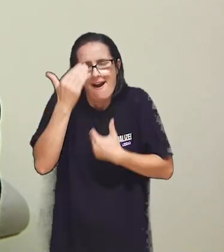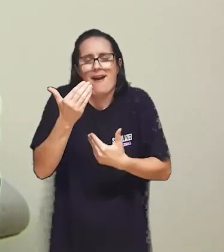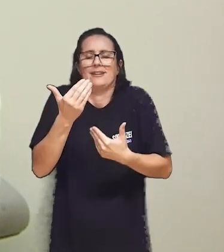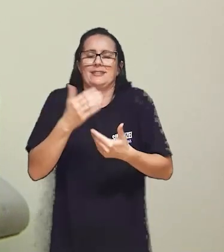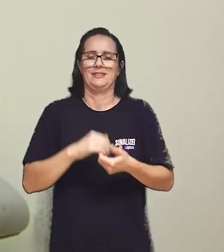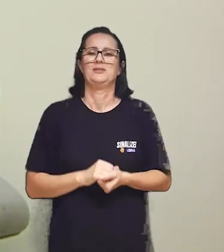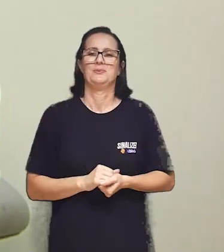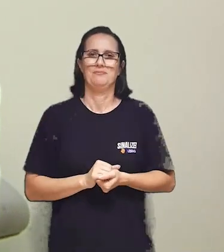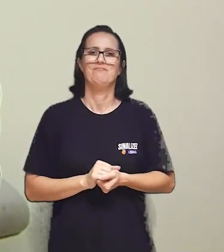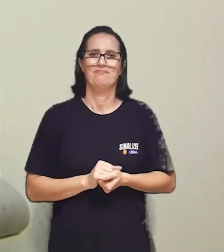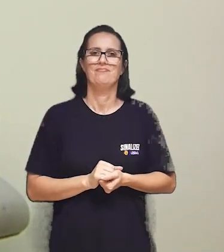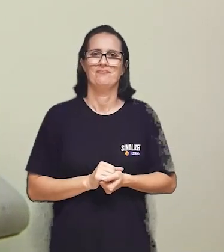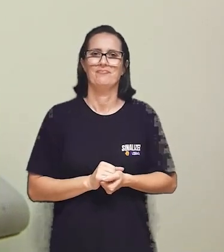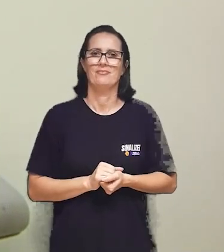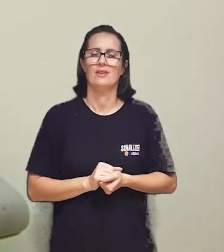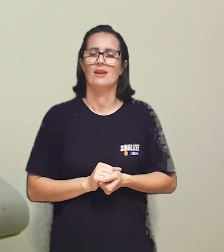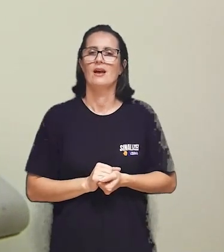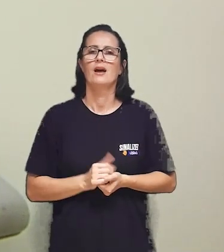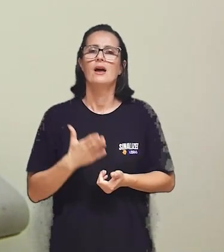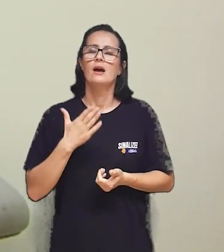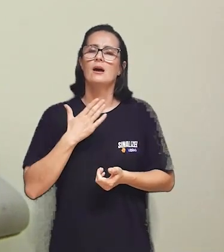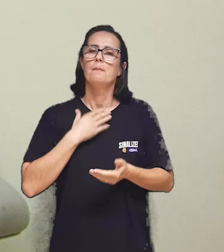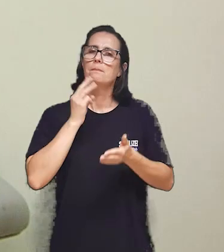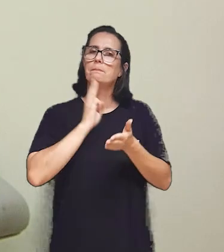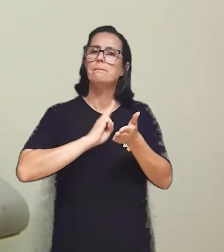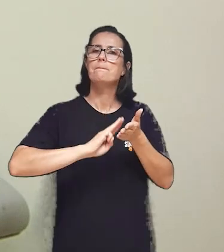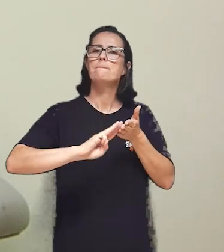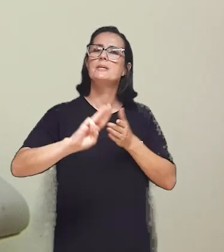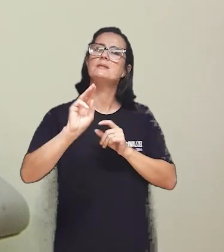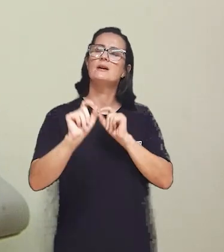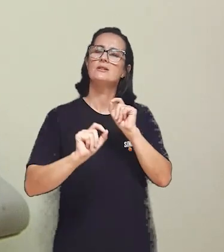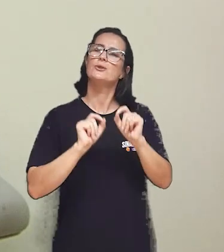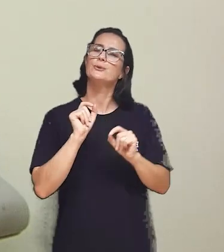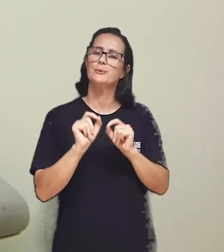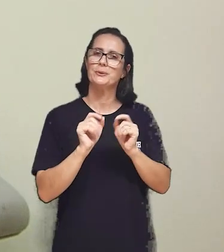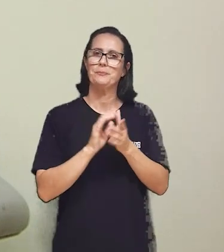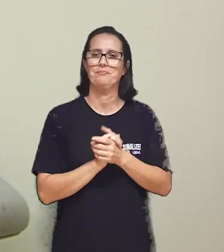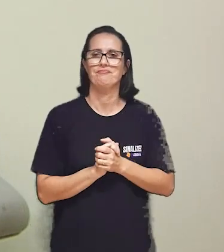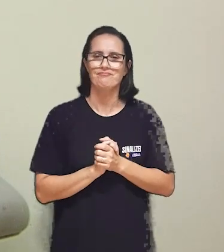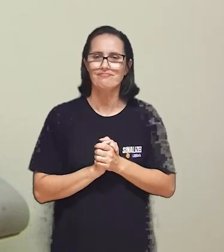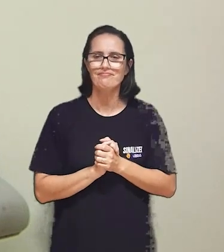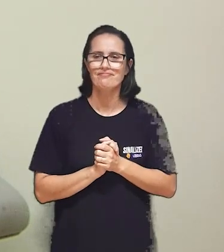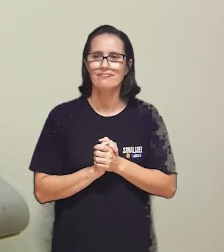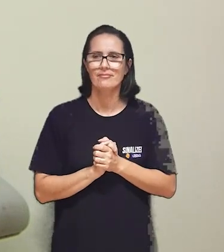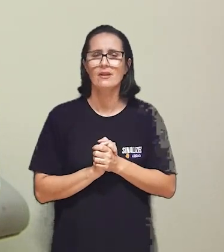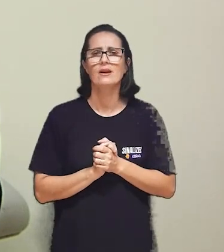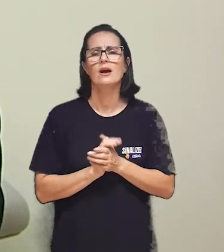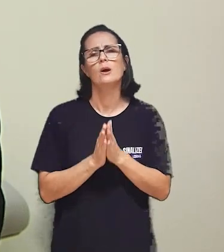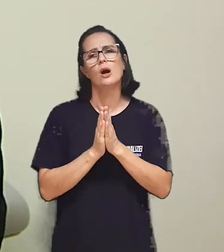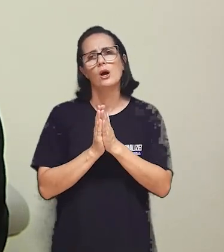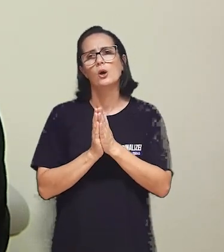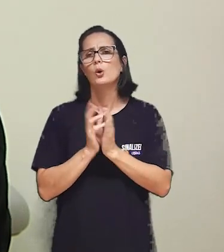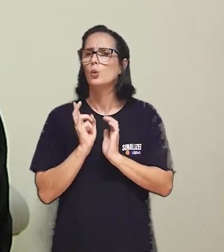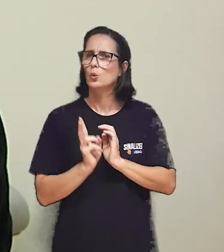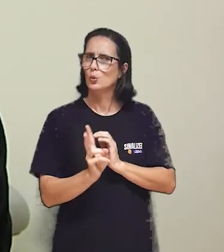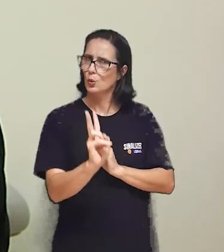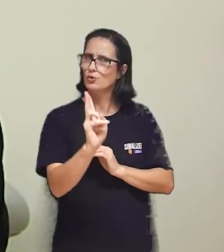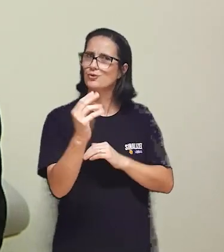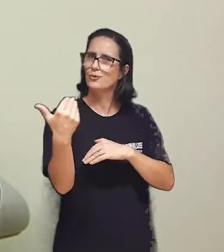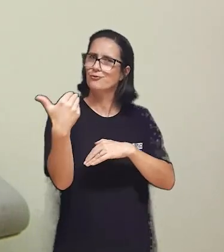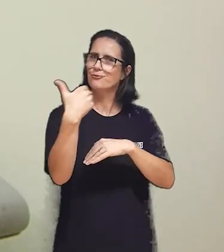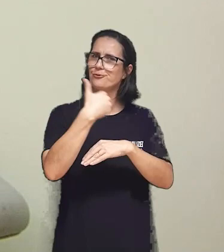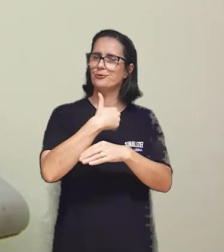sangue. Como mensagem, eu gostaria de dizer que continuem nos